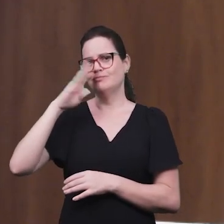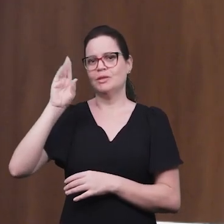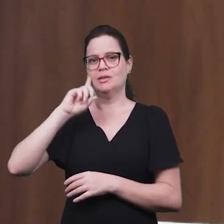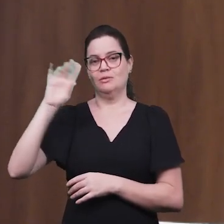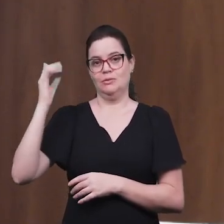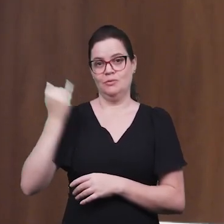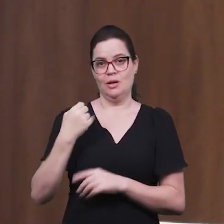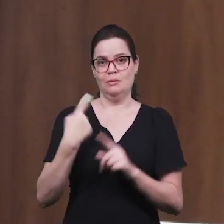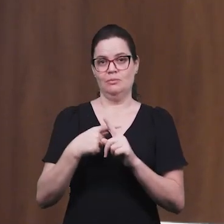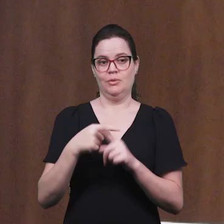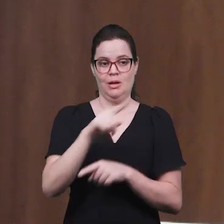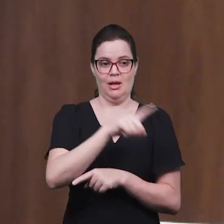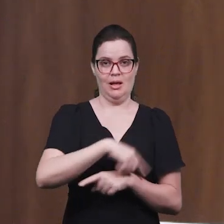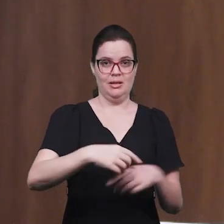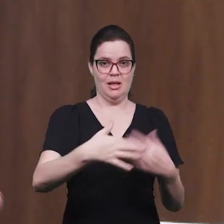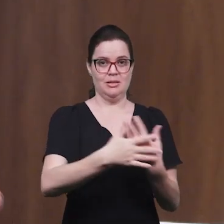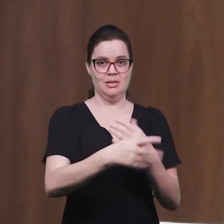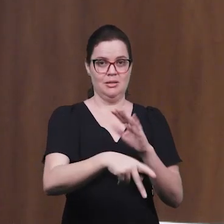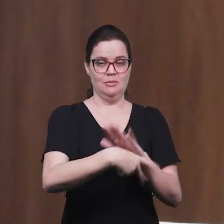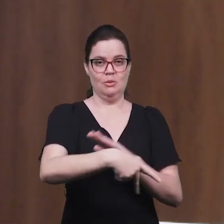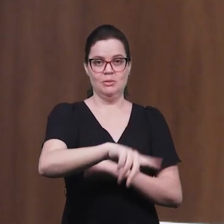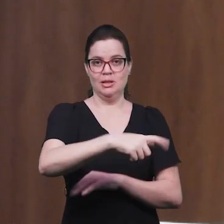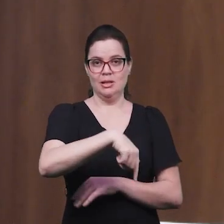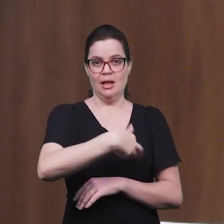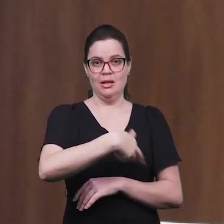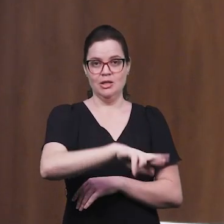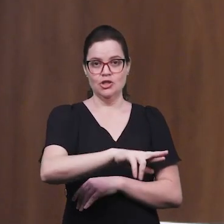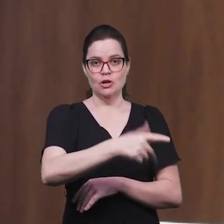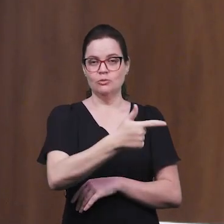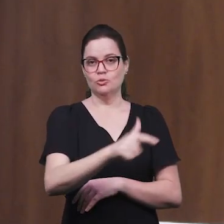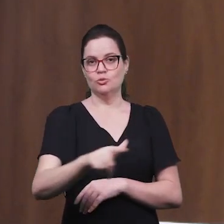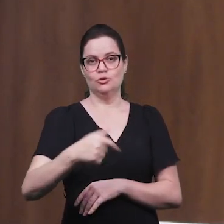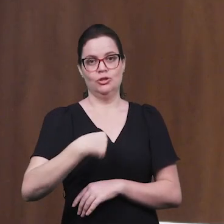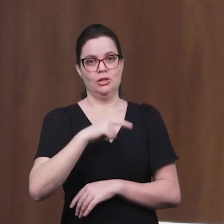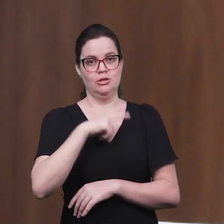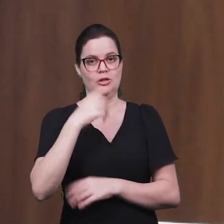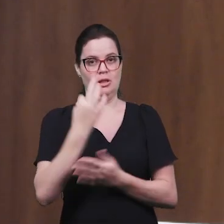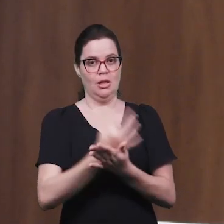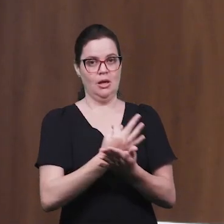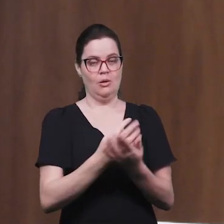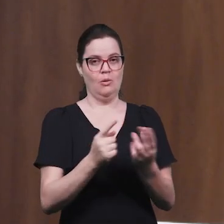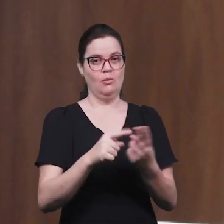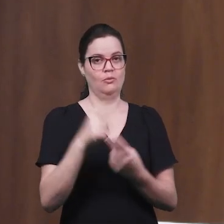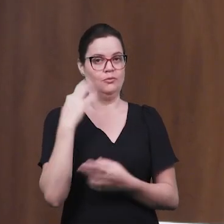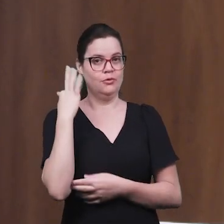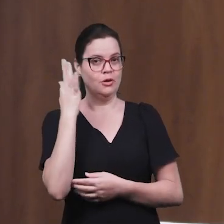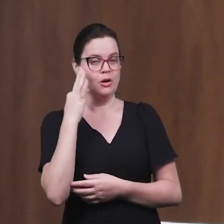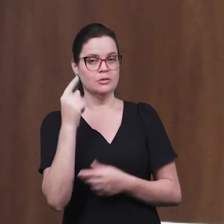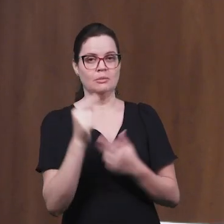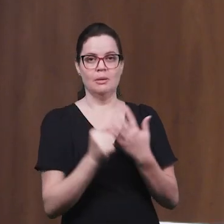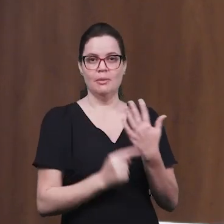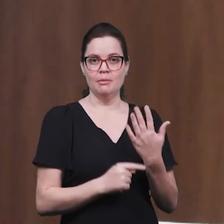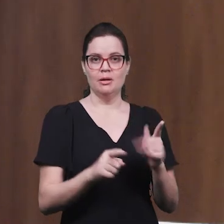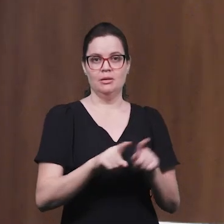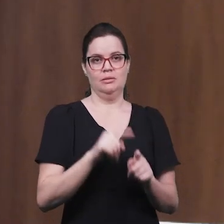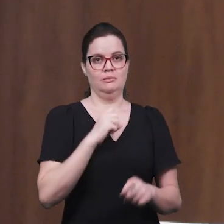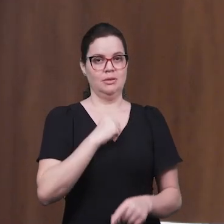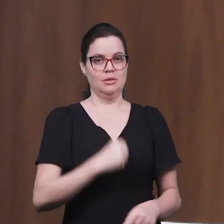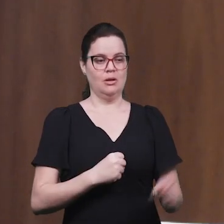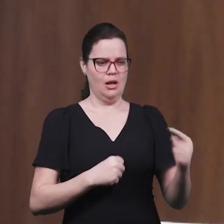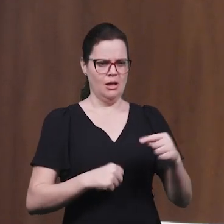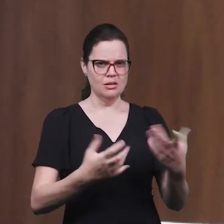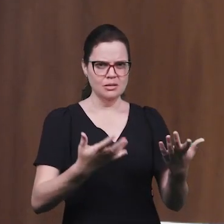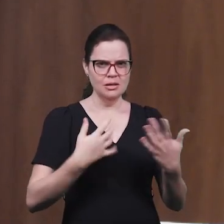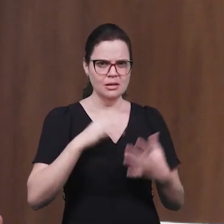não queriam mais ouvir. Lá estavam os religiosos, os teólogos, os filósofos e os